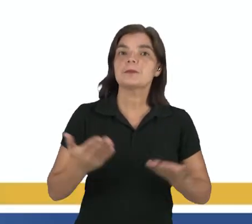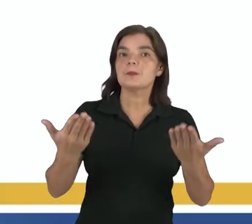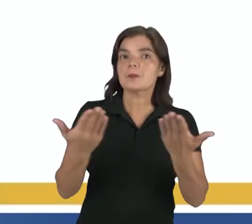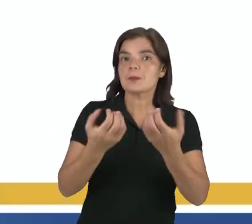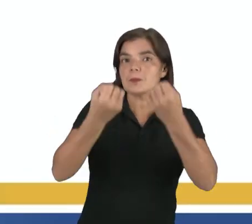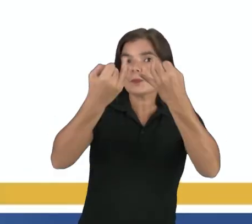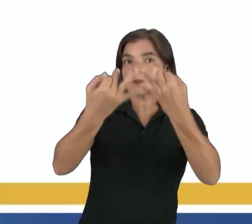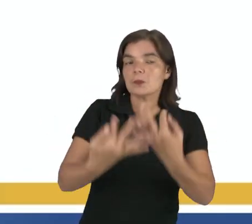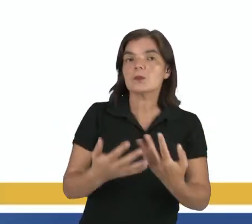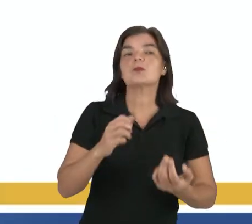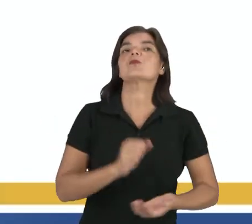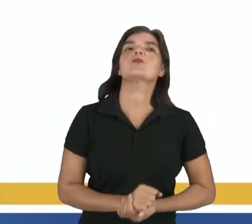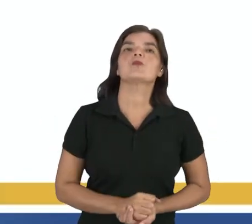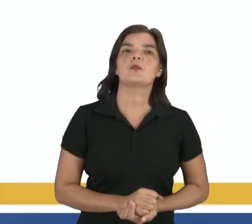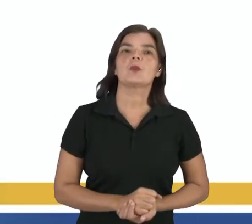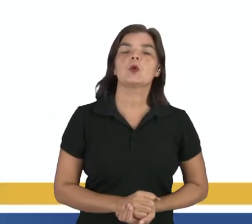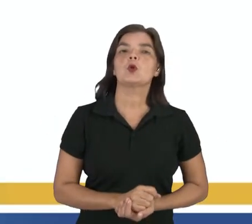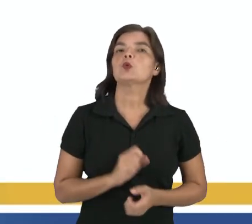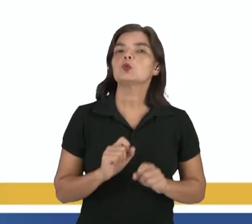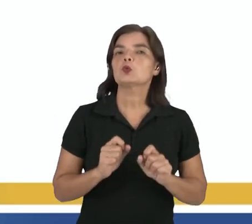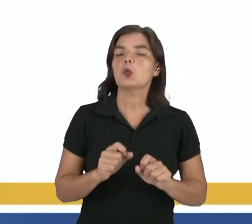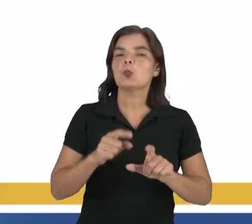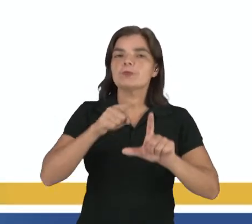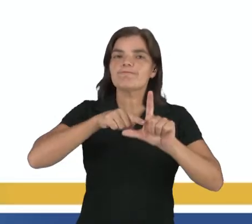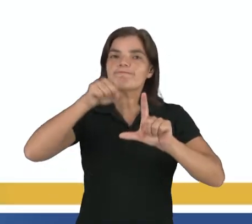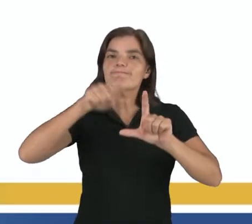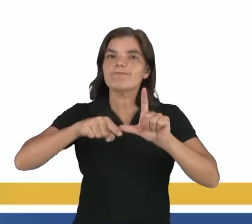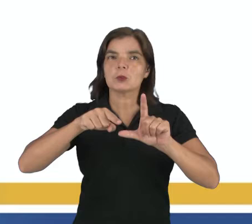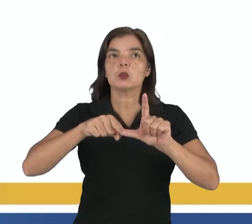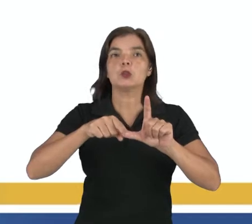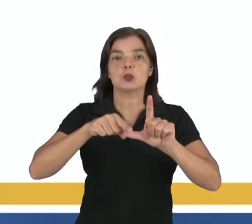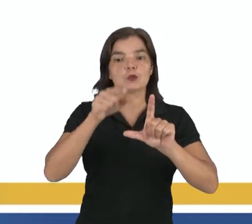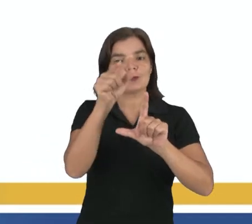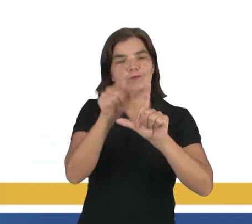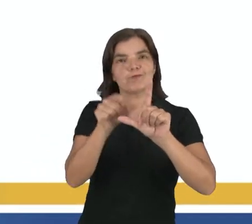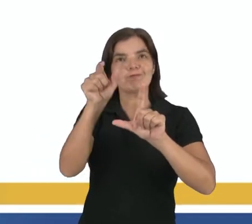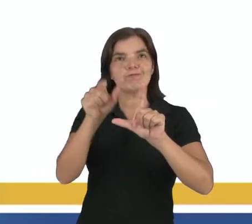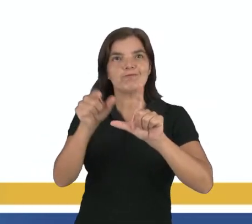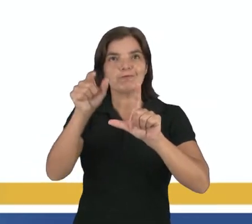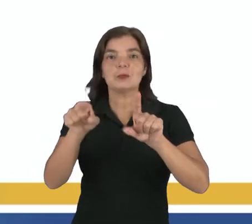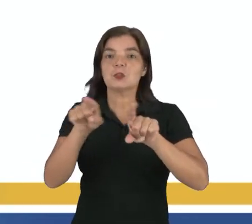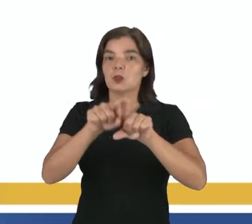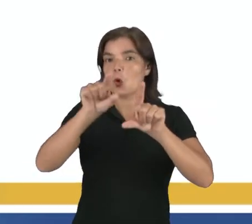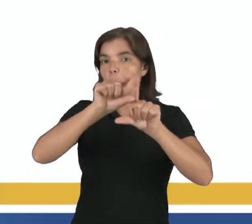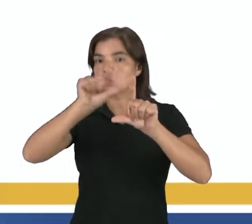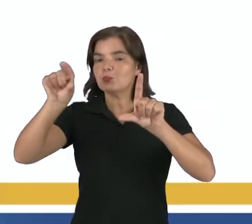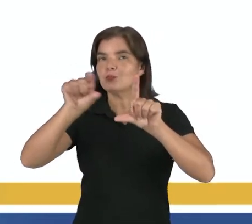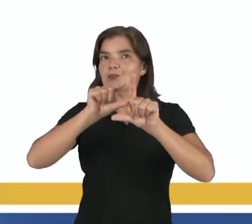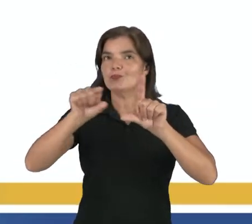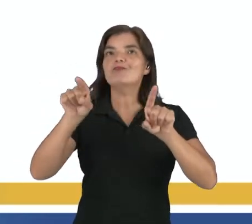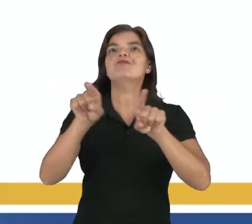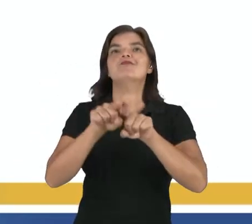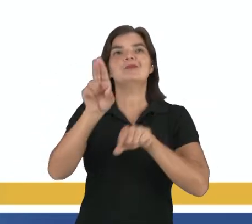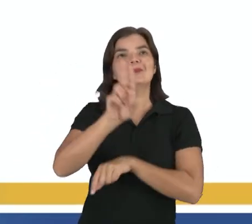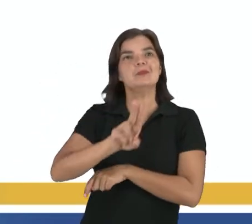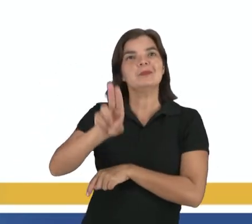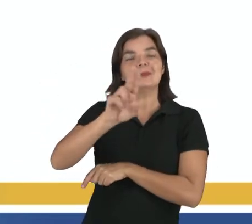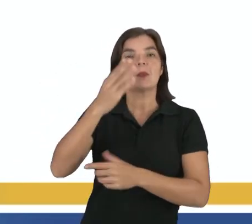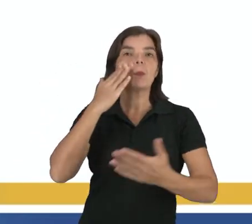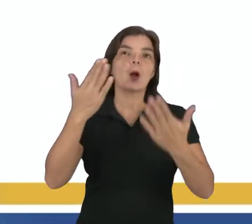Agora nós vamos falar sobre o gráfico de coluna, mais especificamente. Também conhecido como gráfico de barra, eles são usados